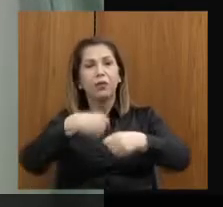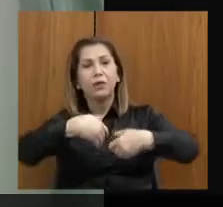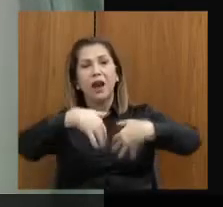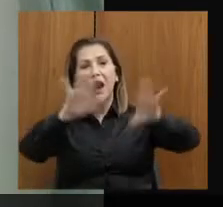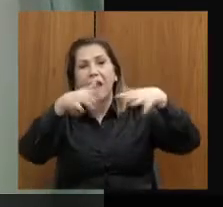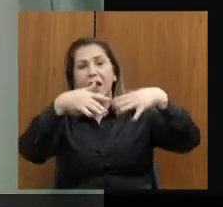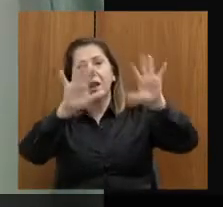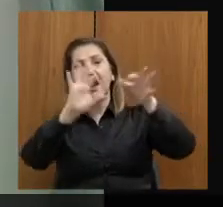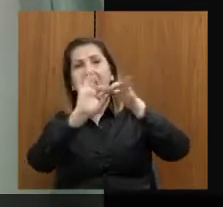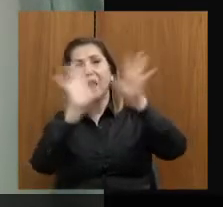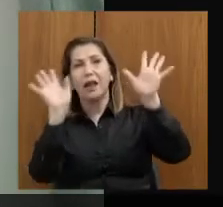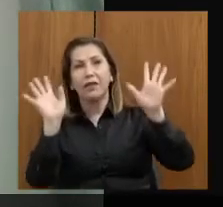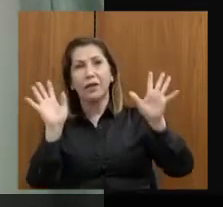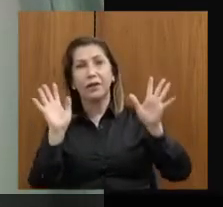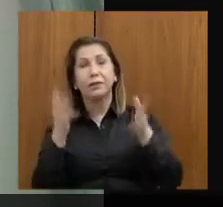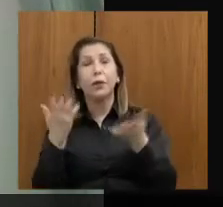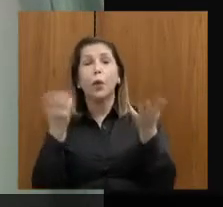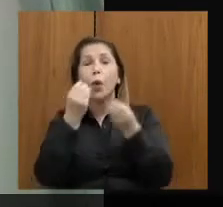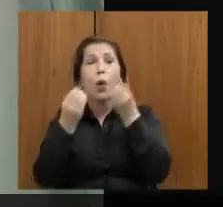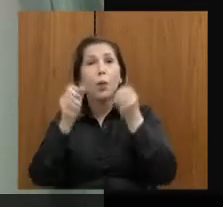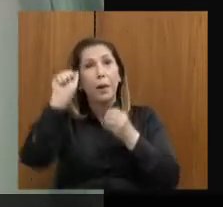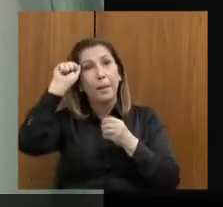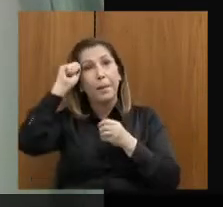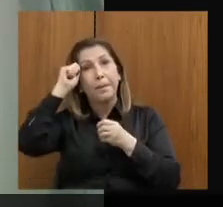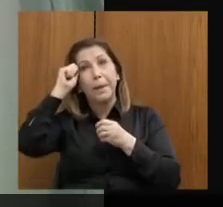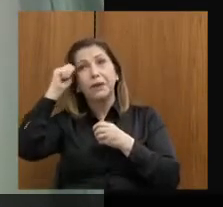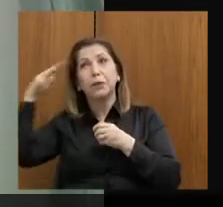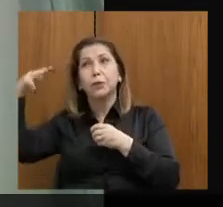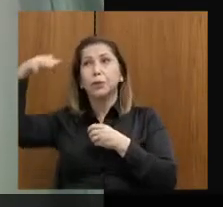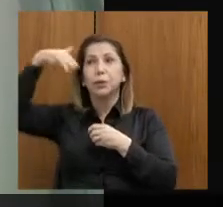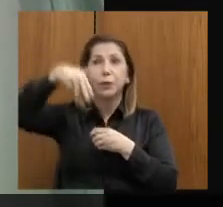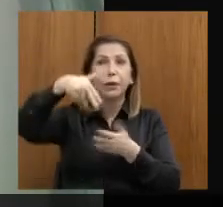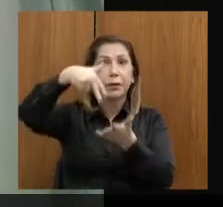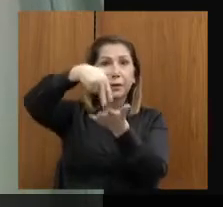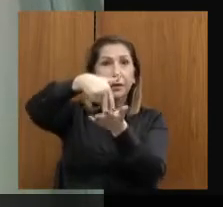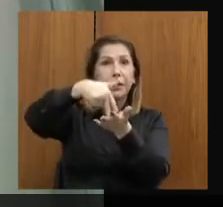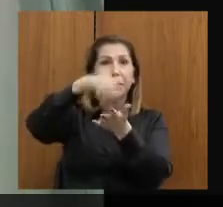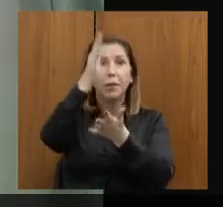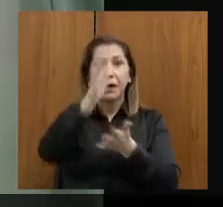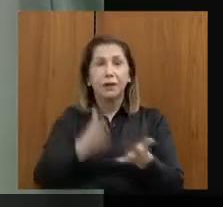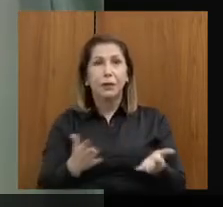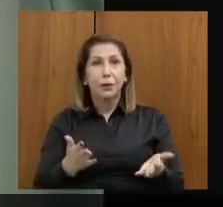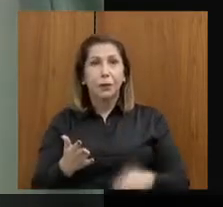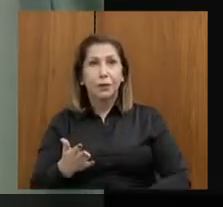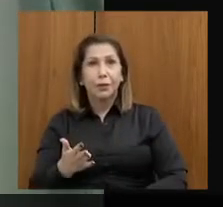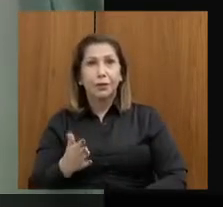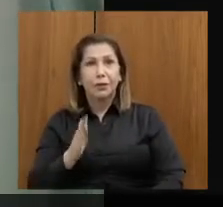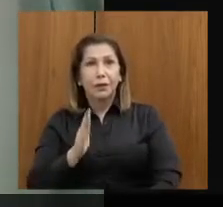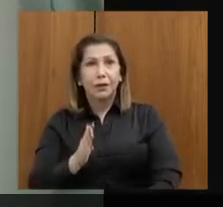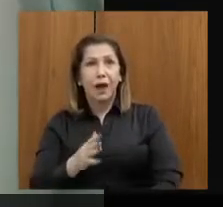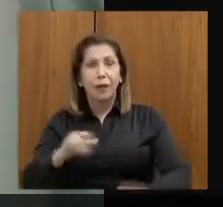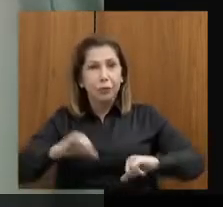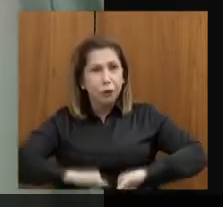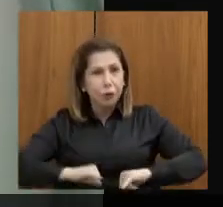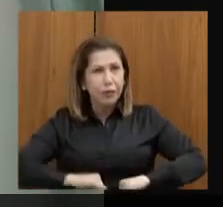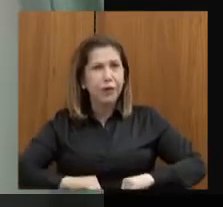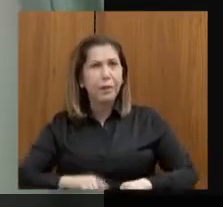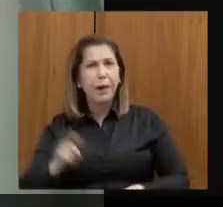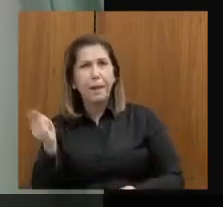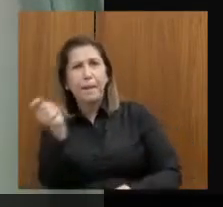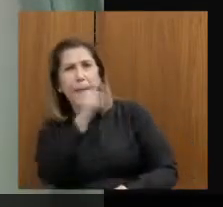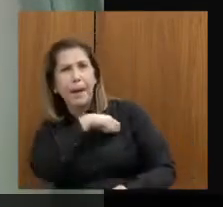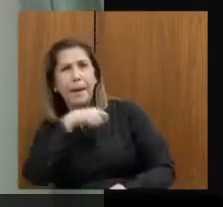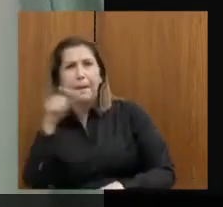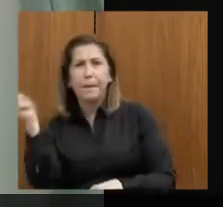dessas pessoas matriz africana que venha para cá os seus corpos estão avisados de né sofriam castigos físicos